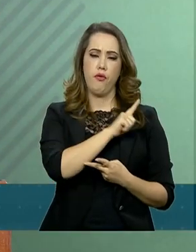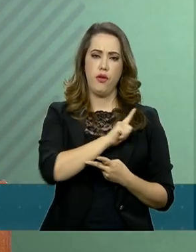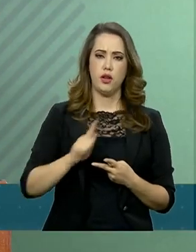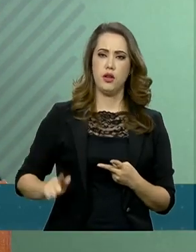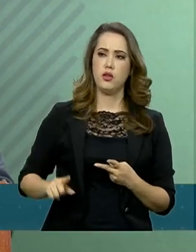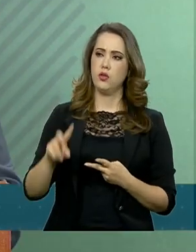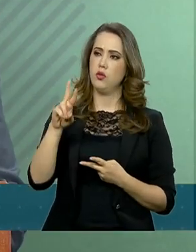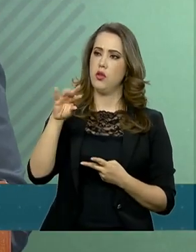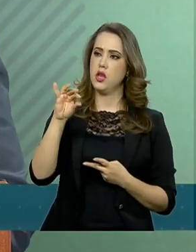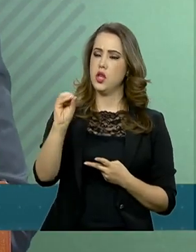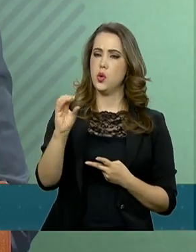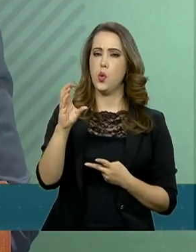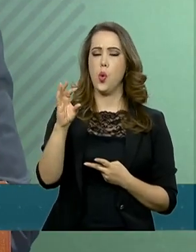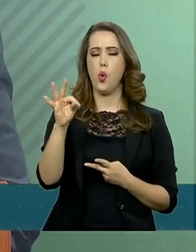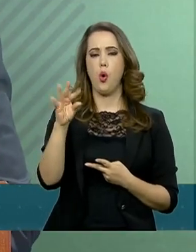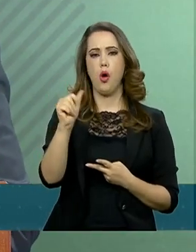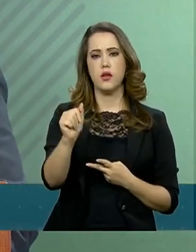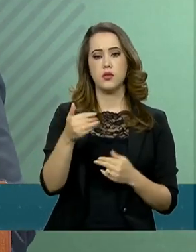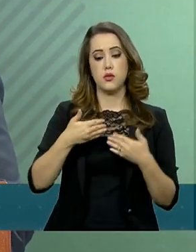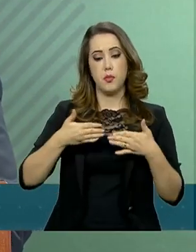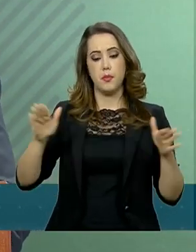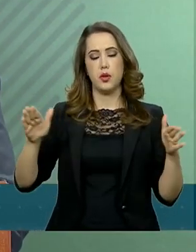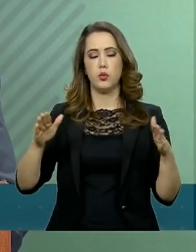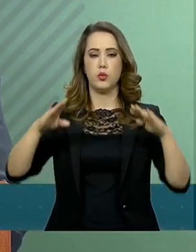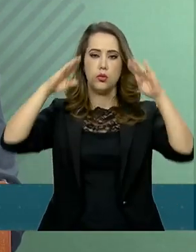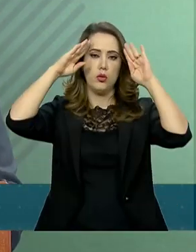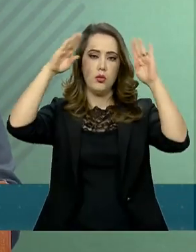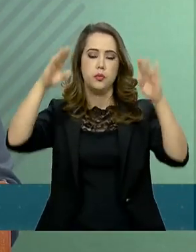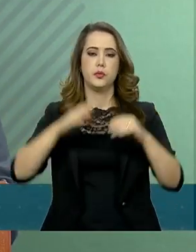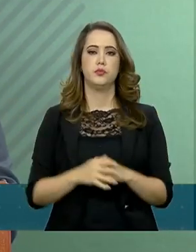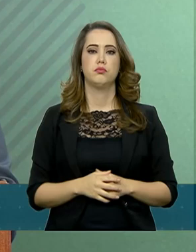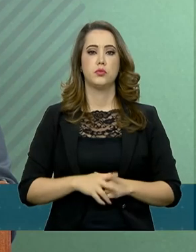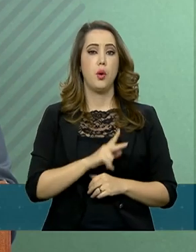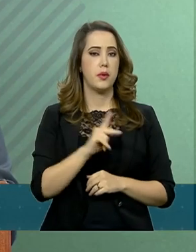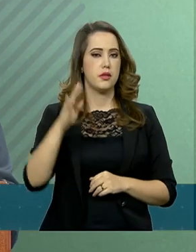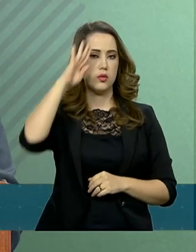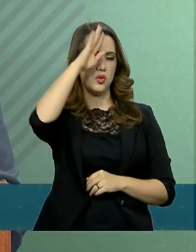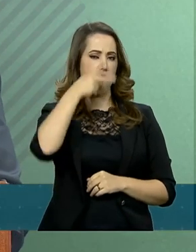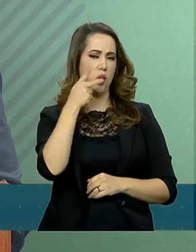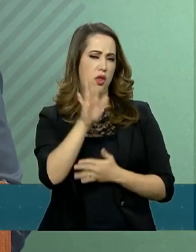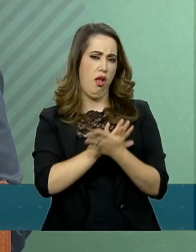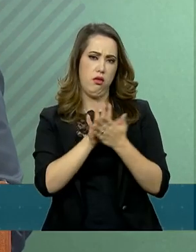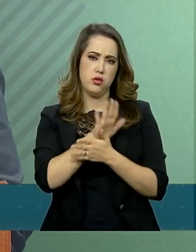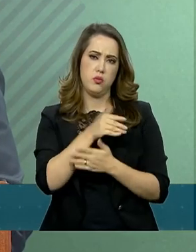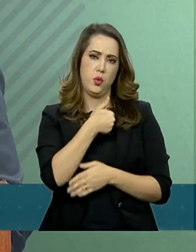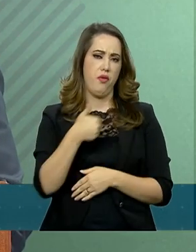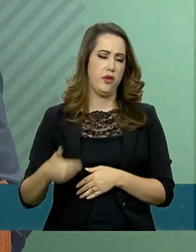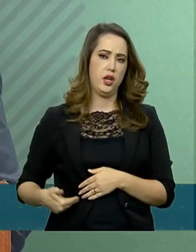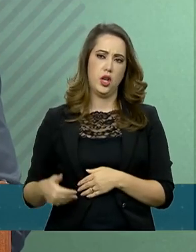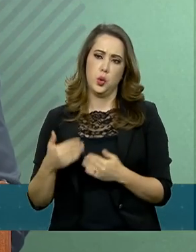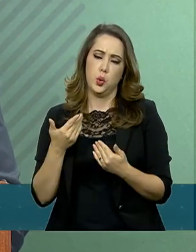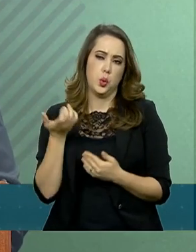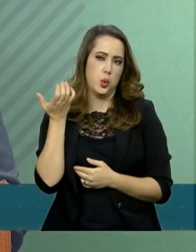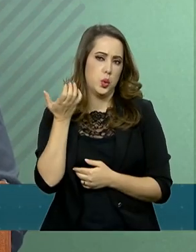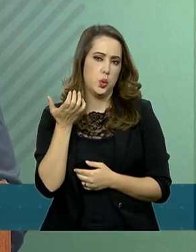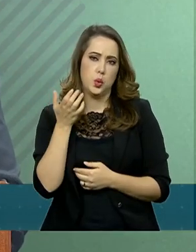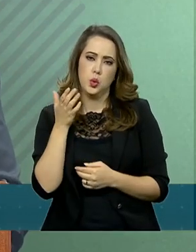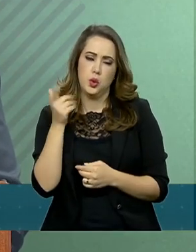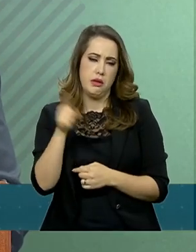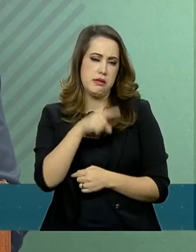obrigado presidente não comentou as declarações do governo no entanto destaca que o importante